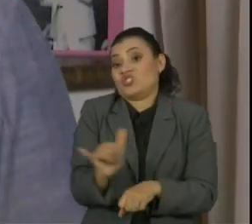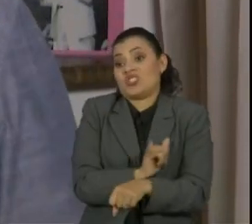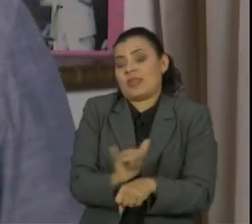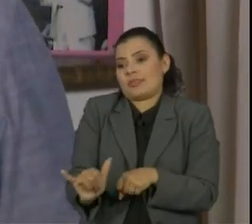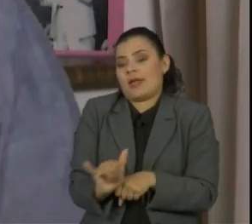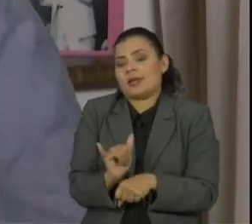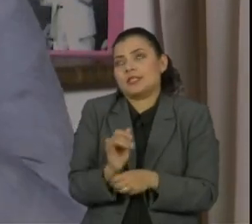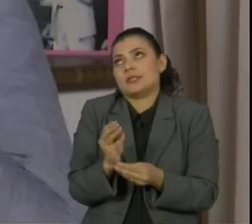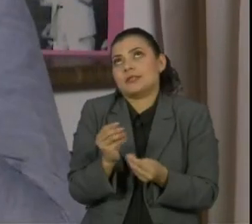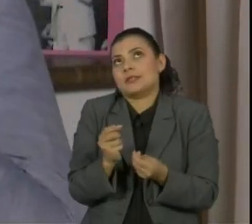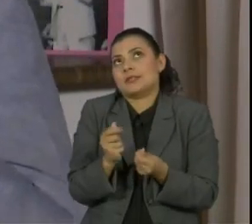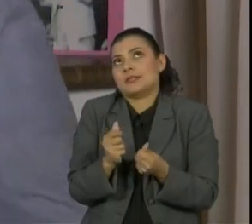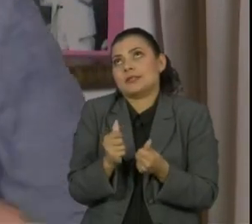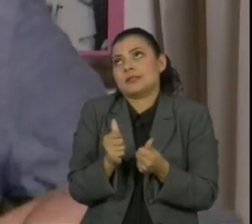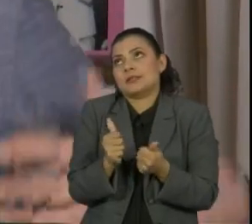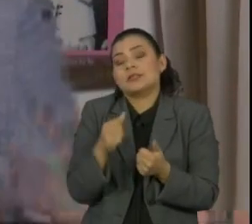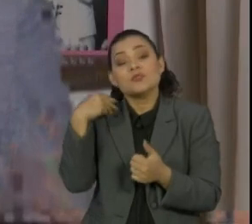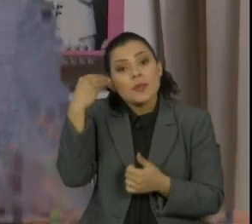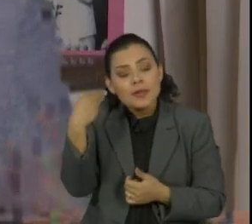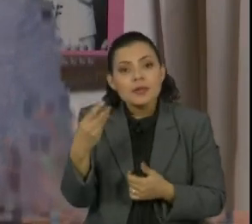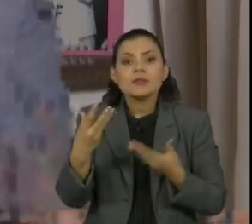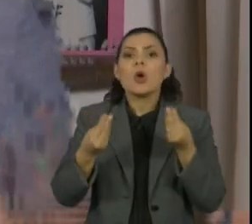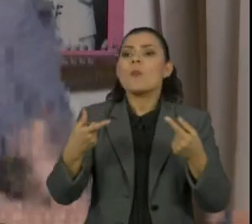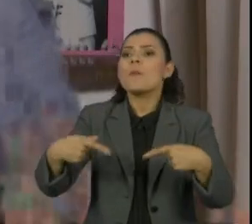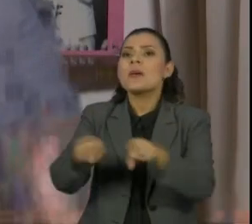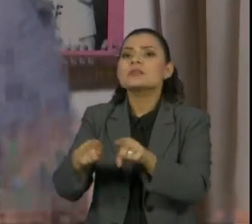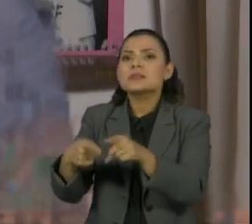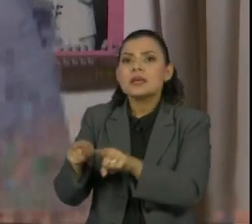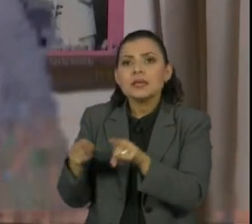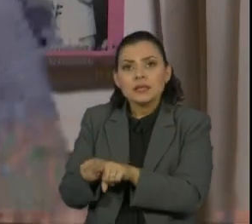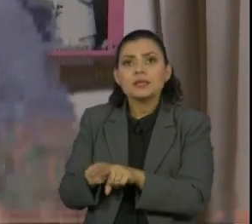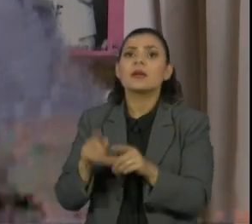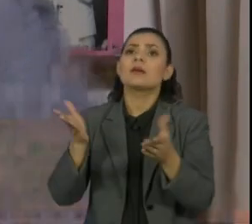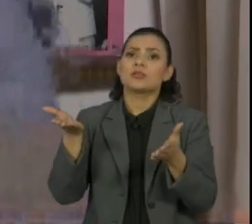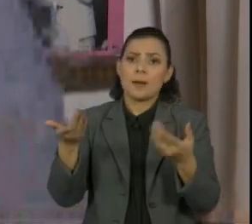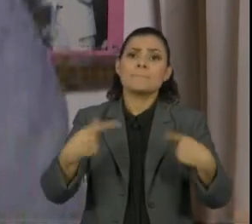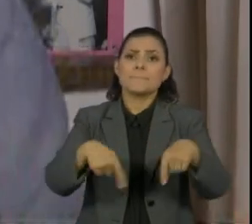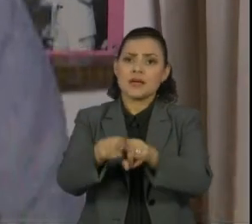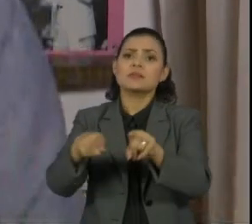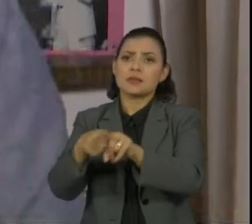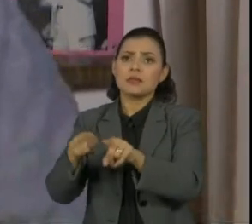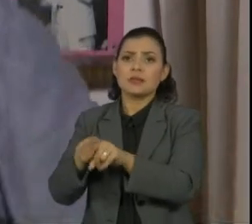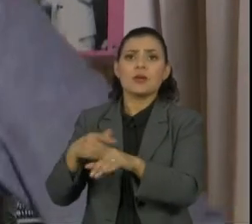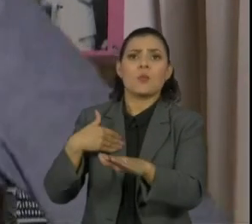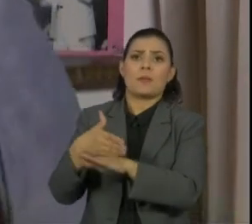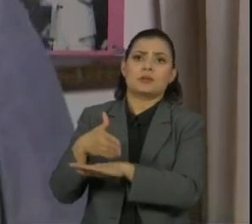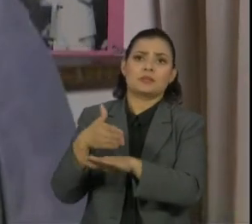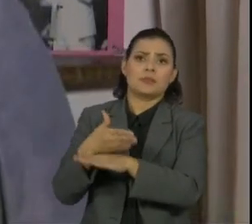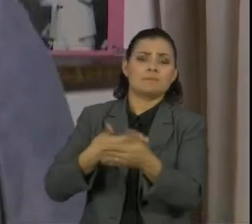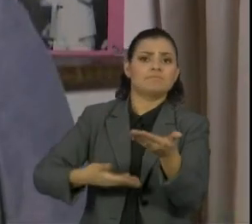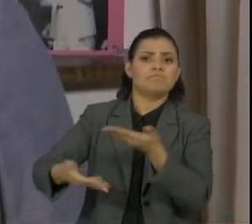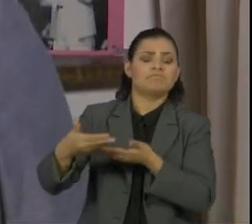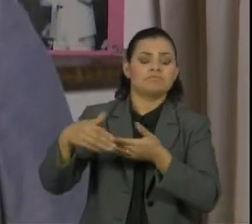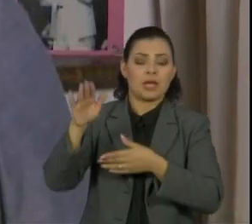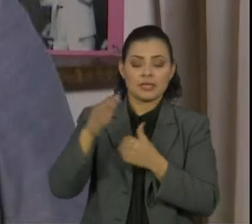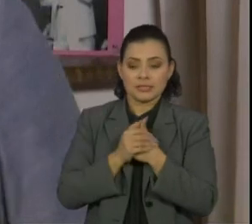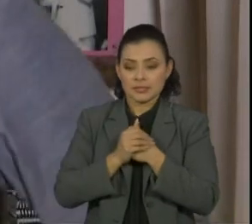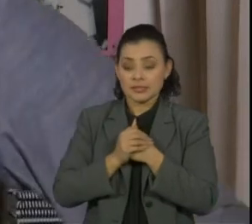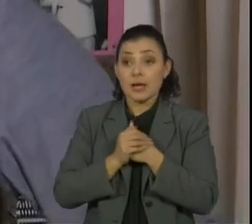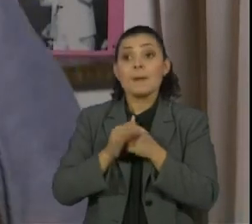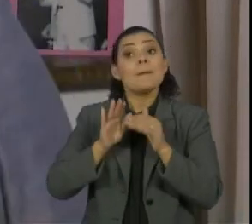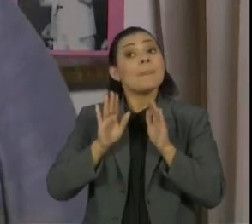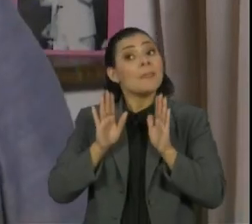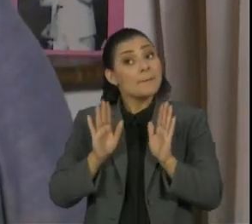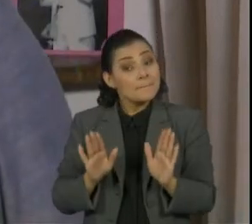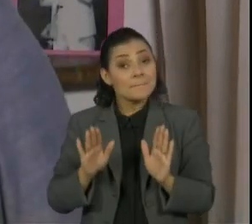mecanismos de formar a parceria já estava formada e eu entrei na parceria. Mas